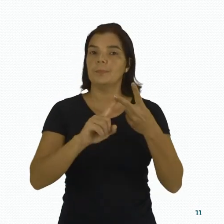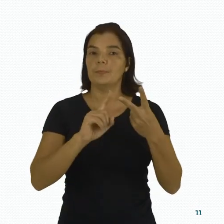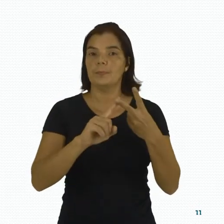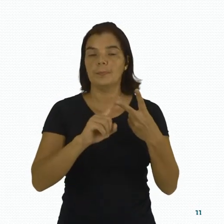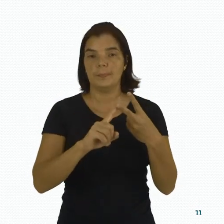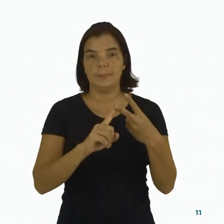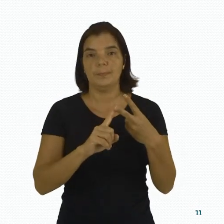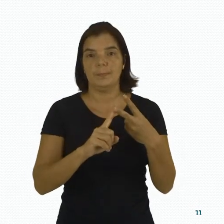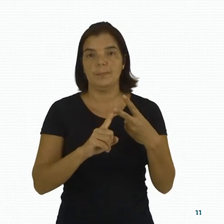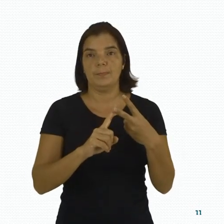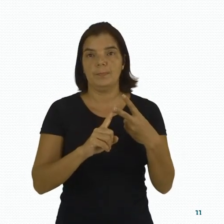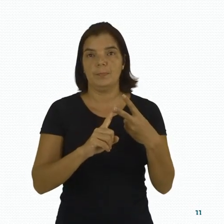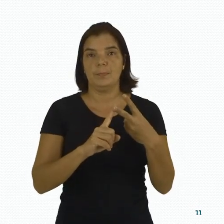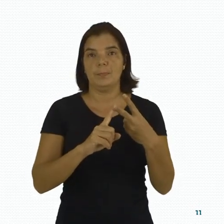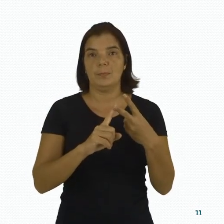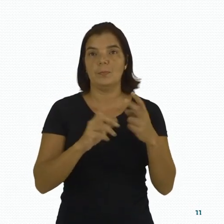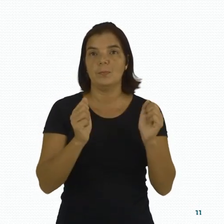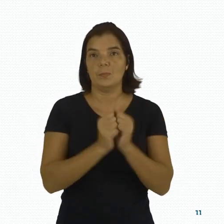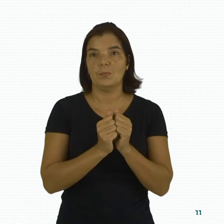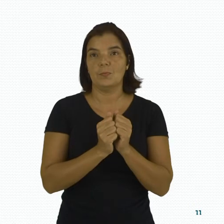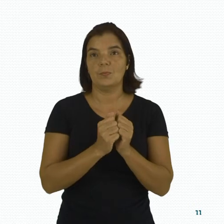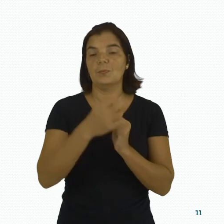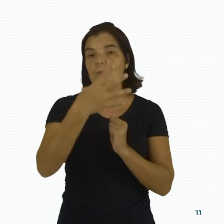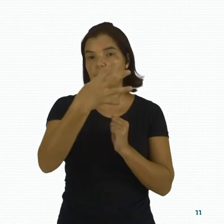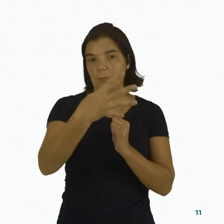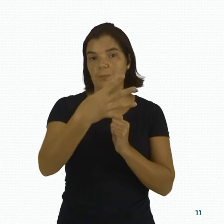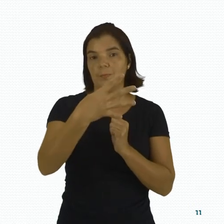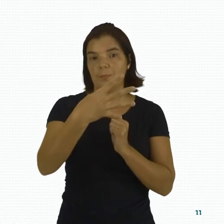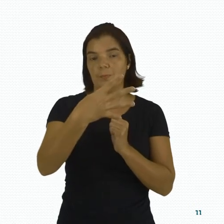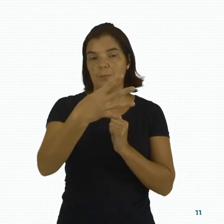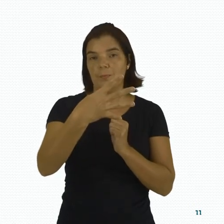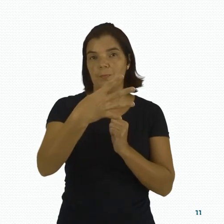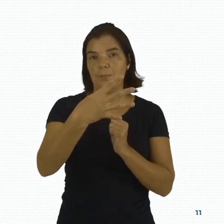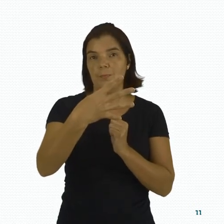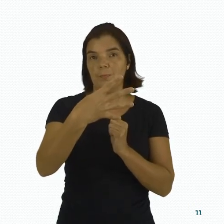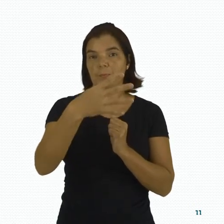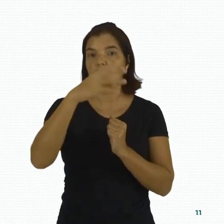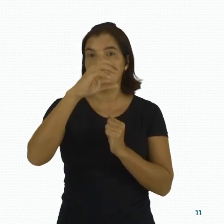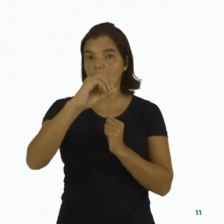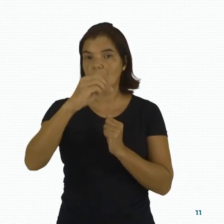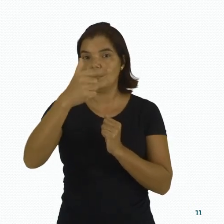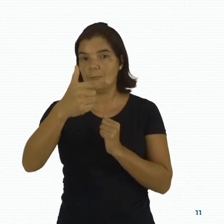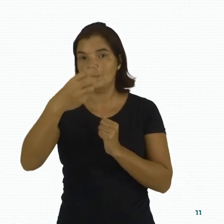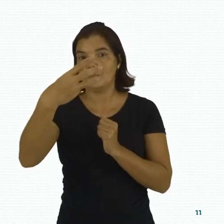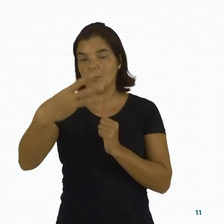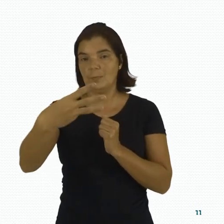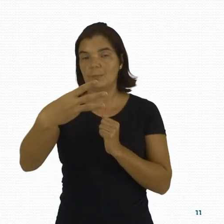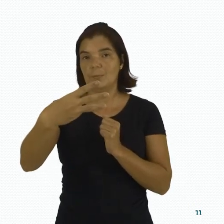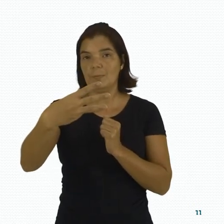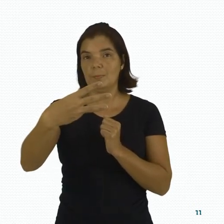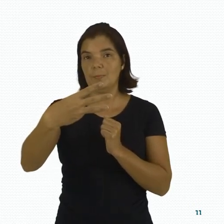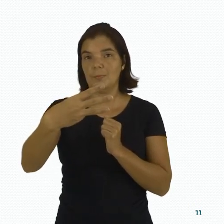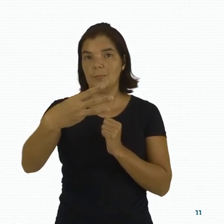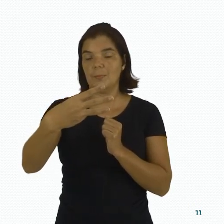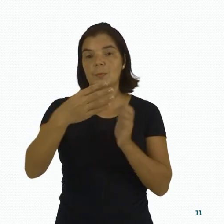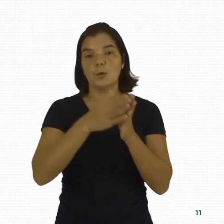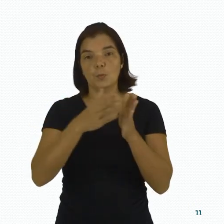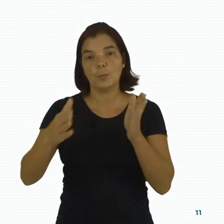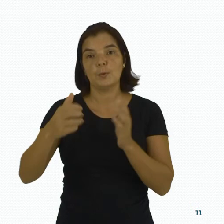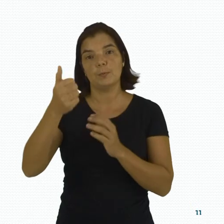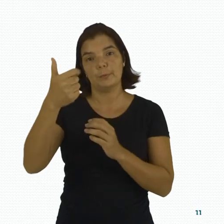Depois, a parte inteira é o número 4, o anteperíodo 0, 2, 3 e o período 1 e